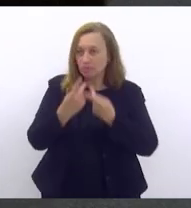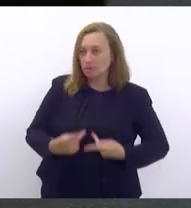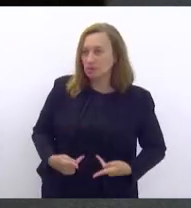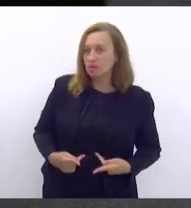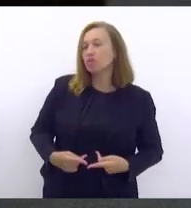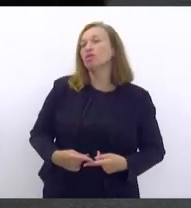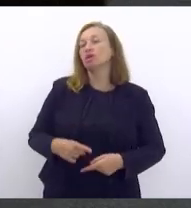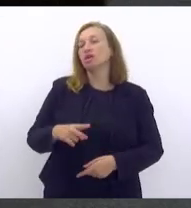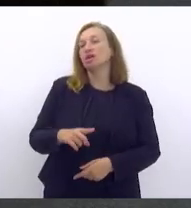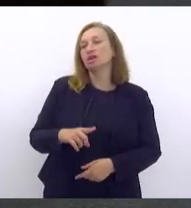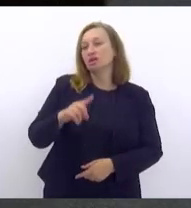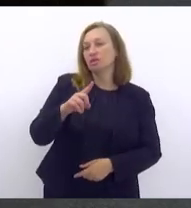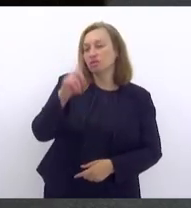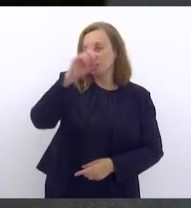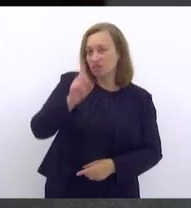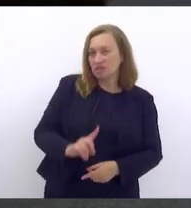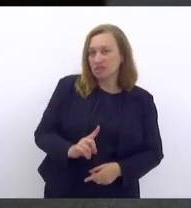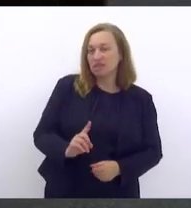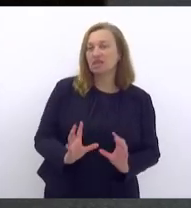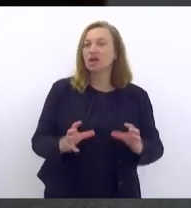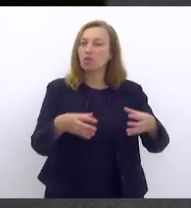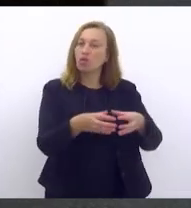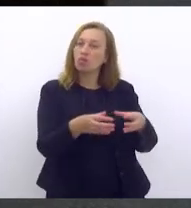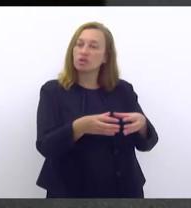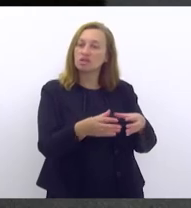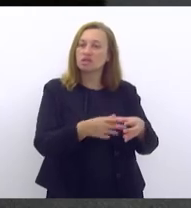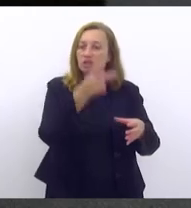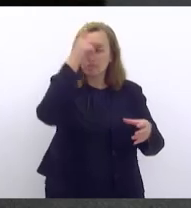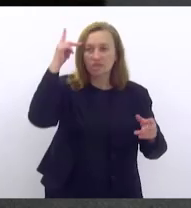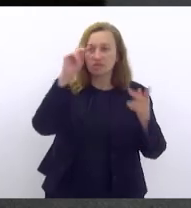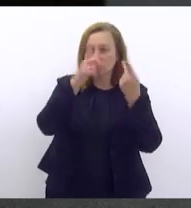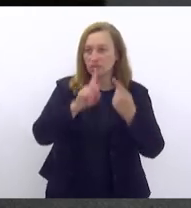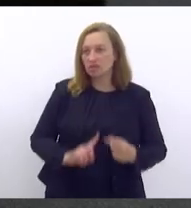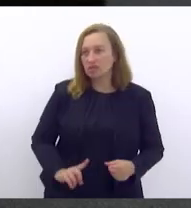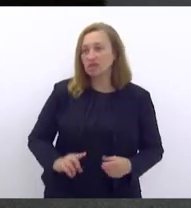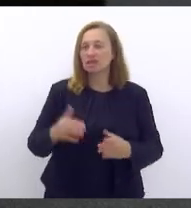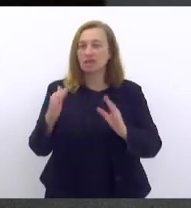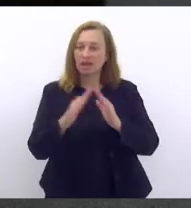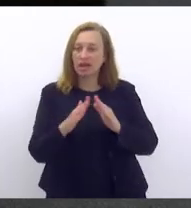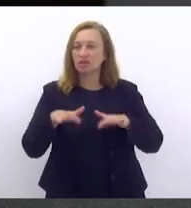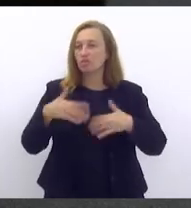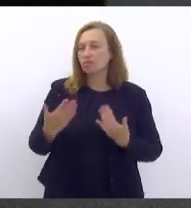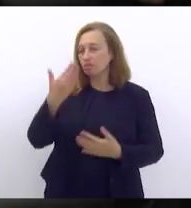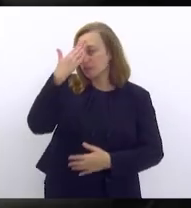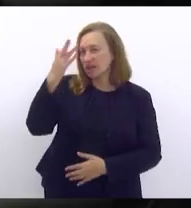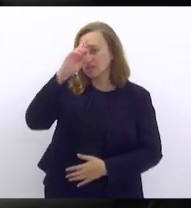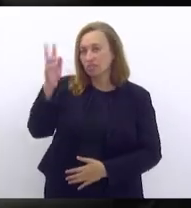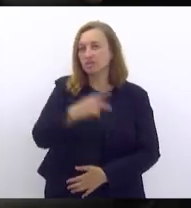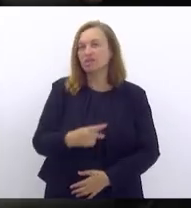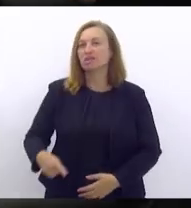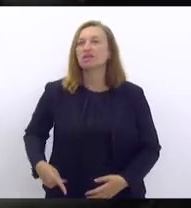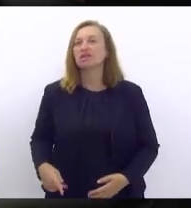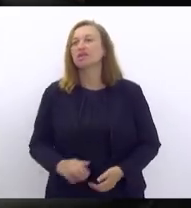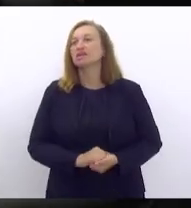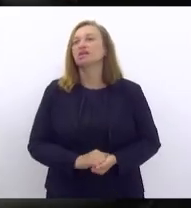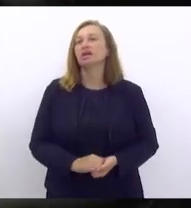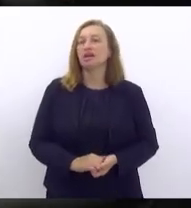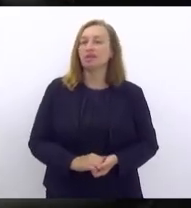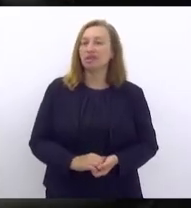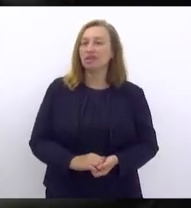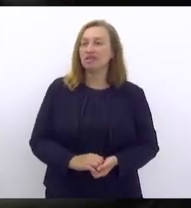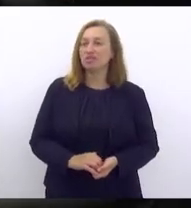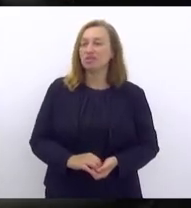deficiência através da Comissão das Pessoas com Deficiência aqui da Casa. Muito obrigado, presidente.